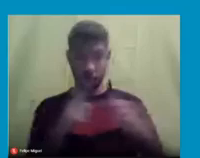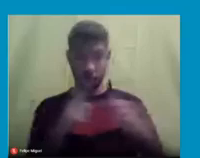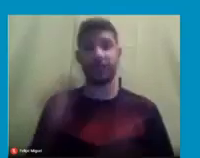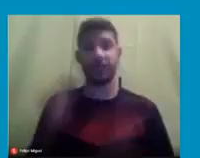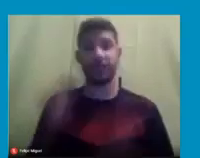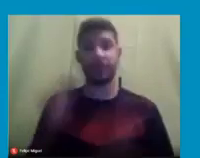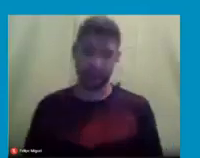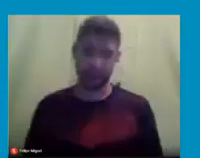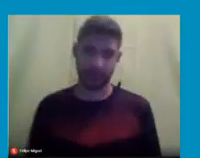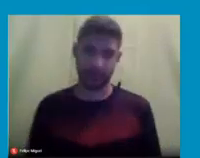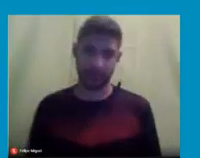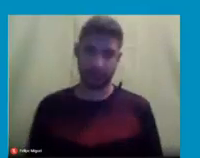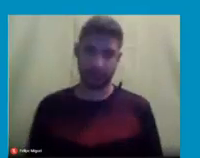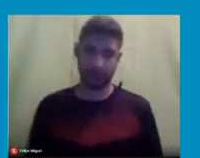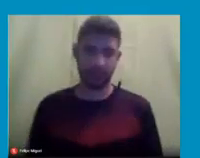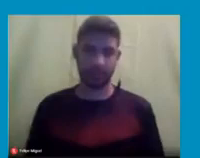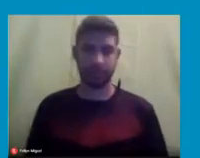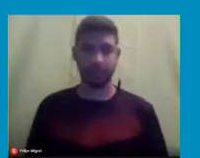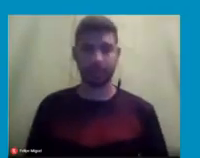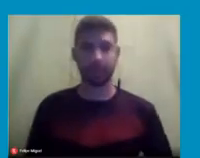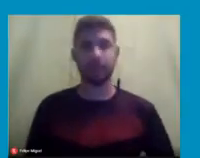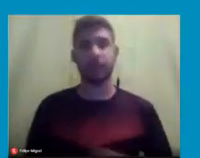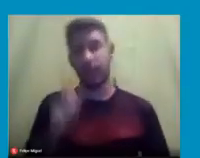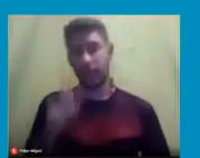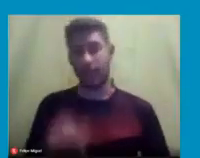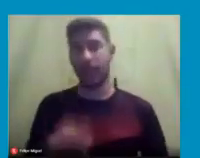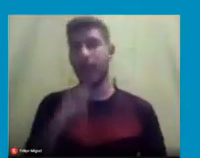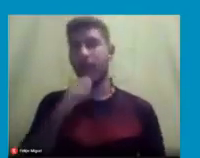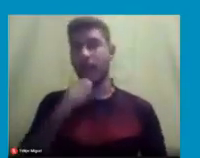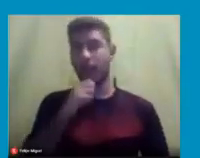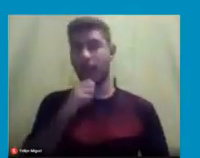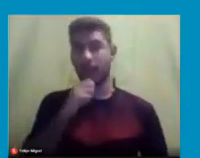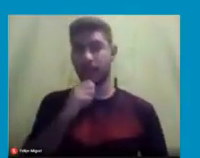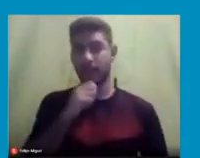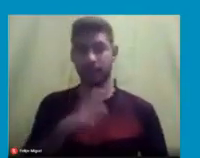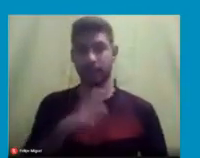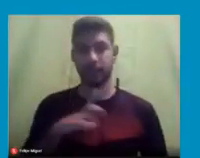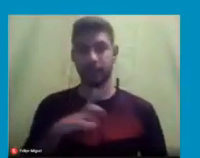estamos vivendo agora, com o Diego nessa situação, que ainda é muito